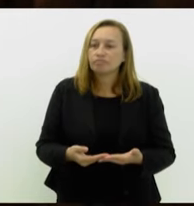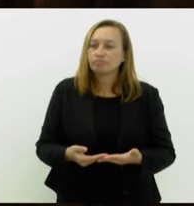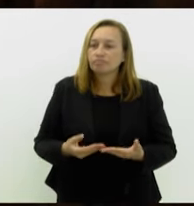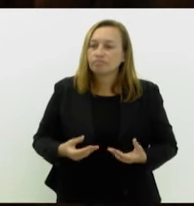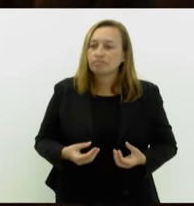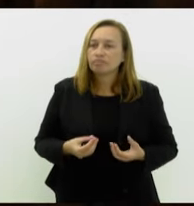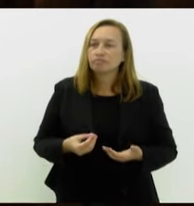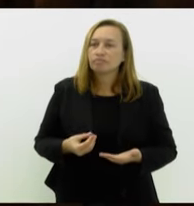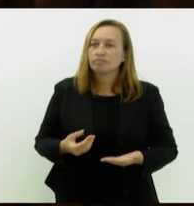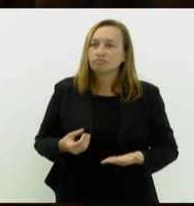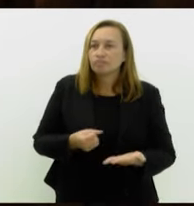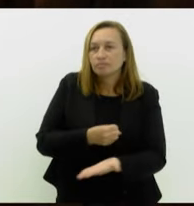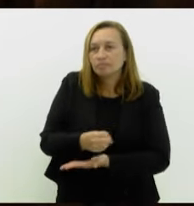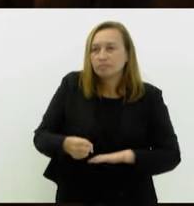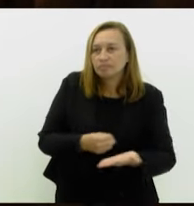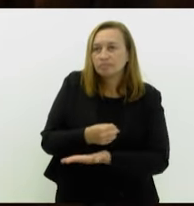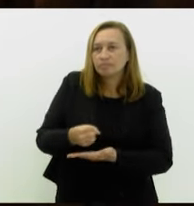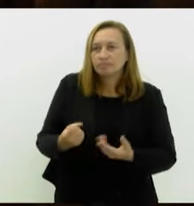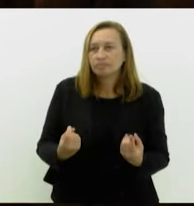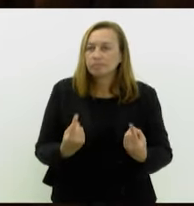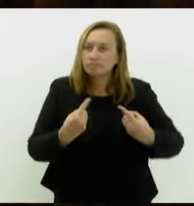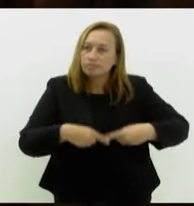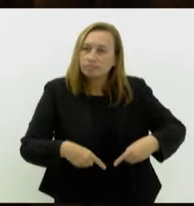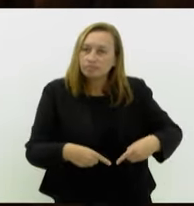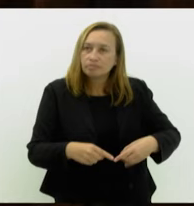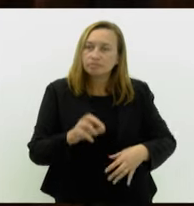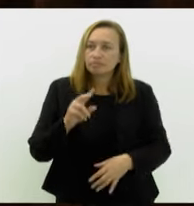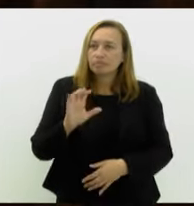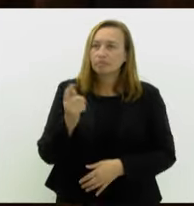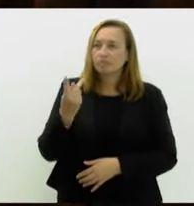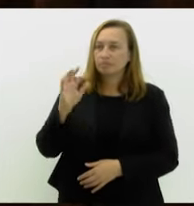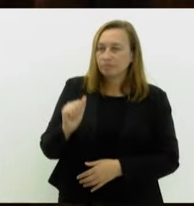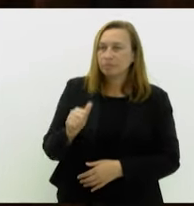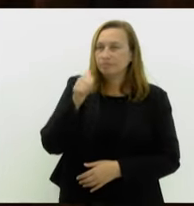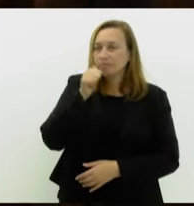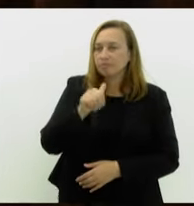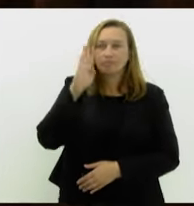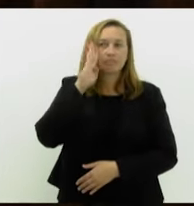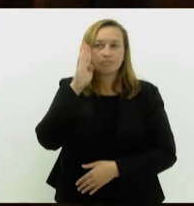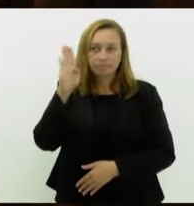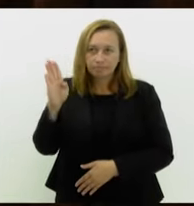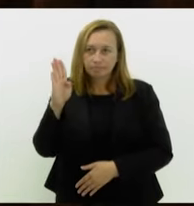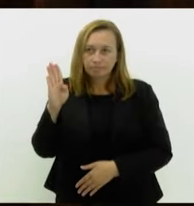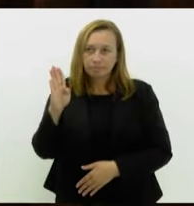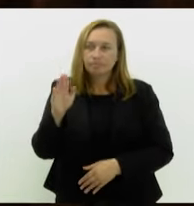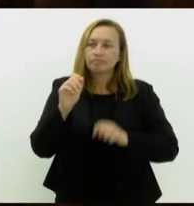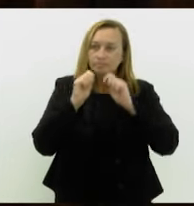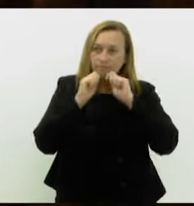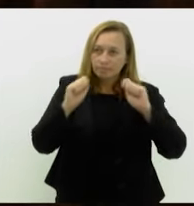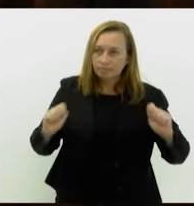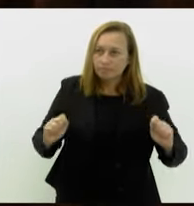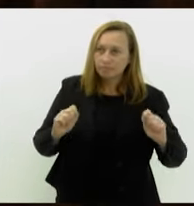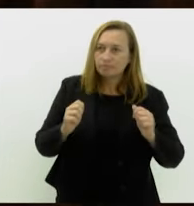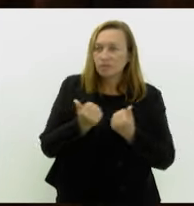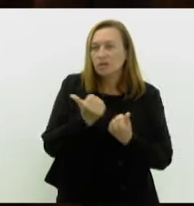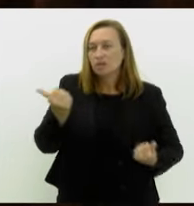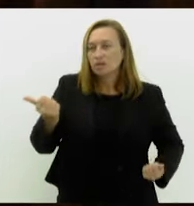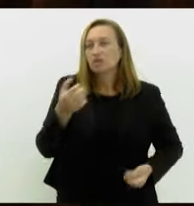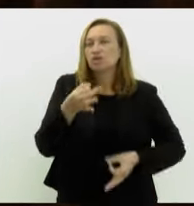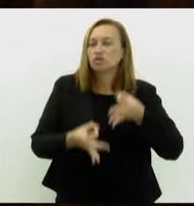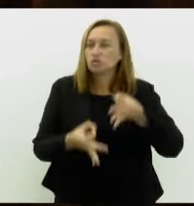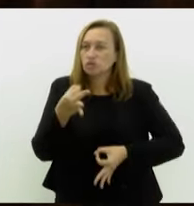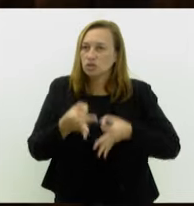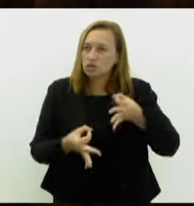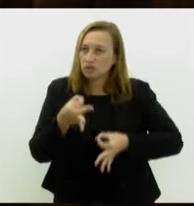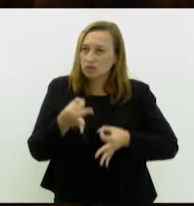a disputa das campanhas das mulheres é fundamental assessoria jurídica é